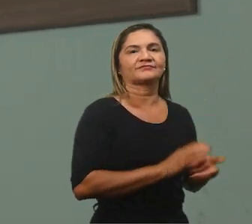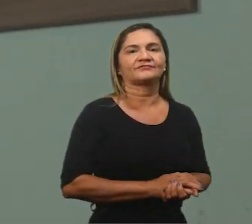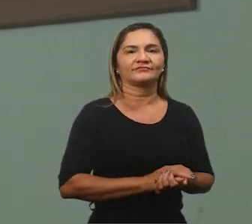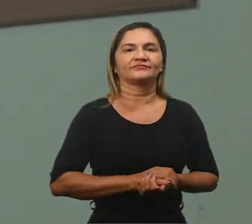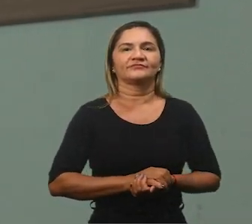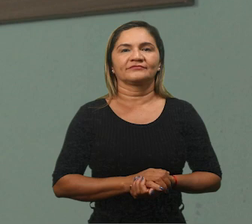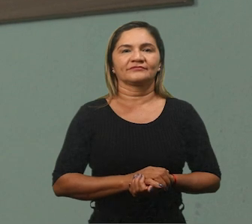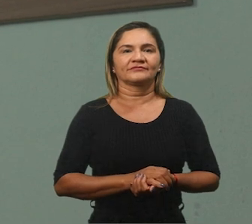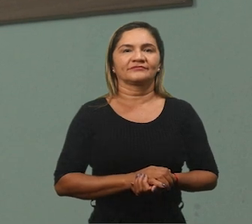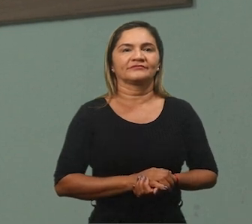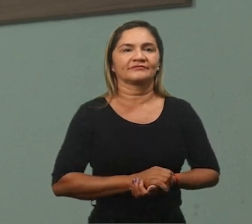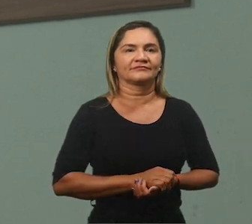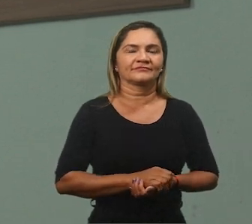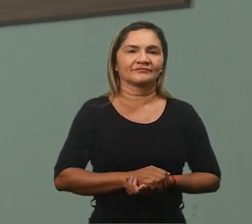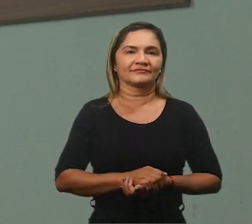E esse perfume?